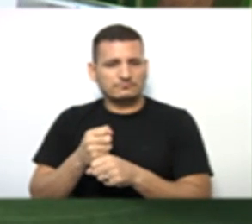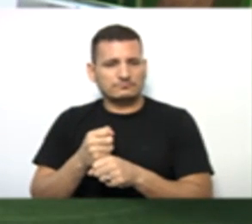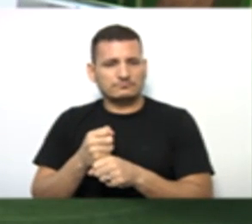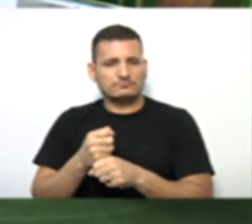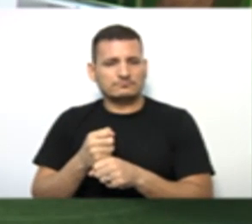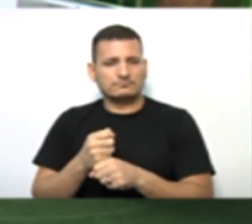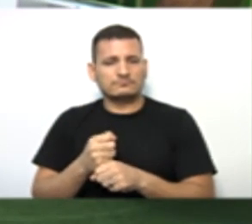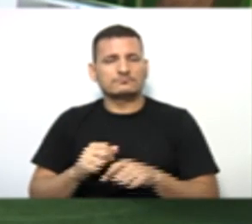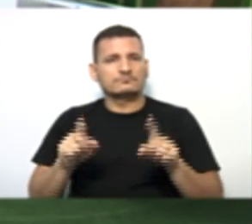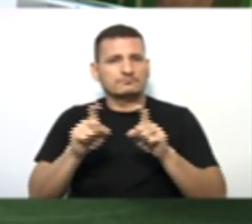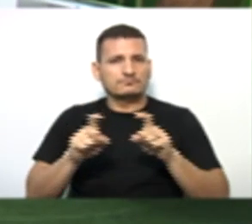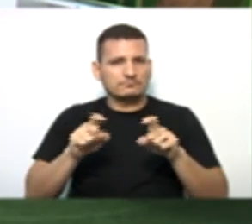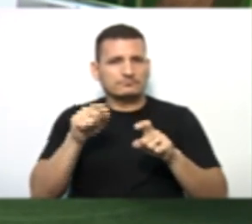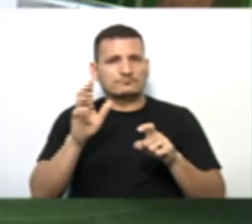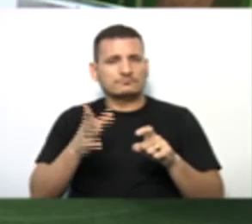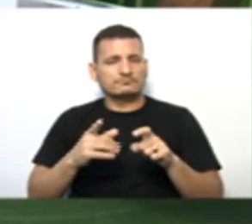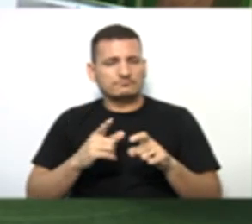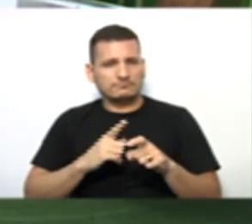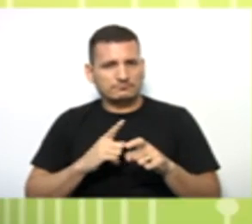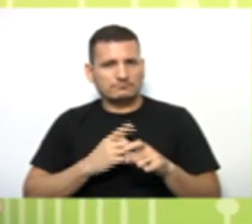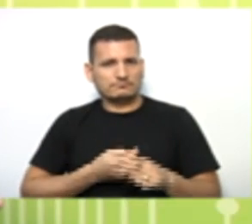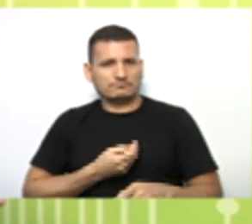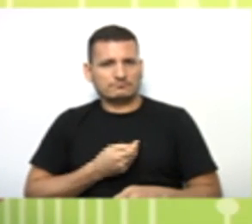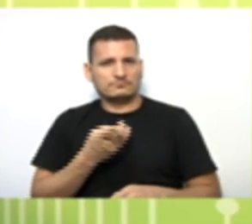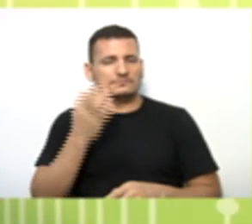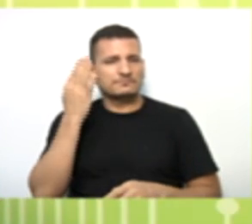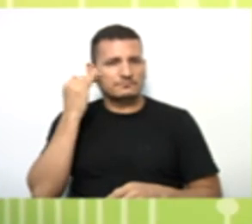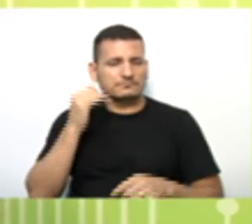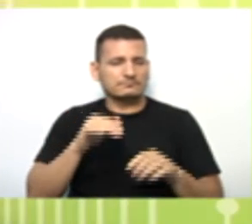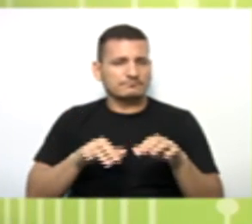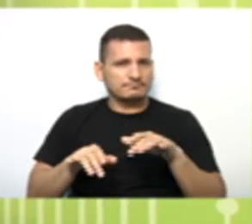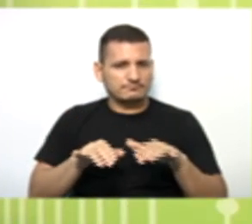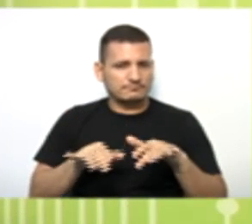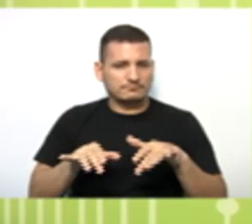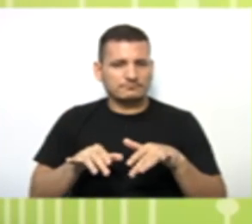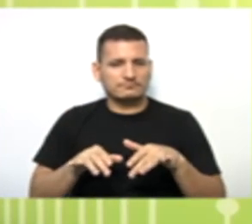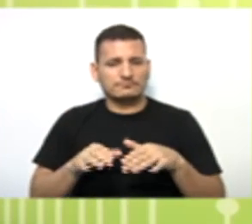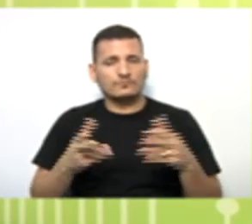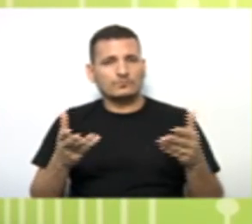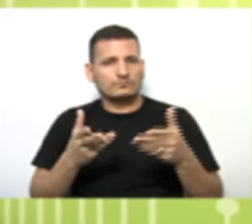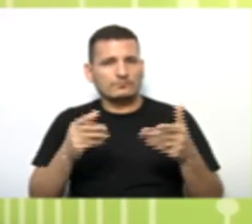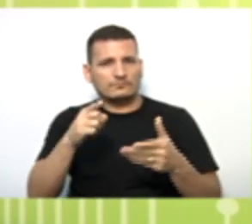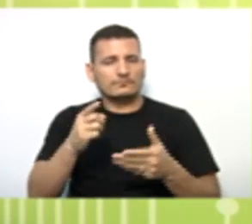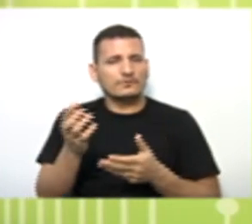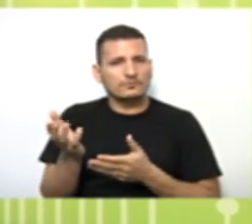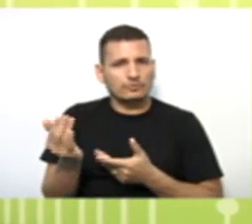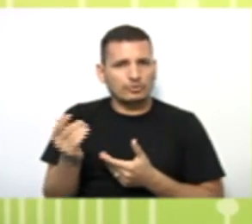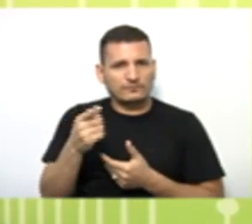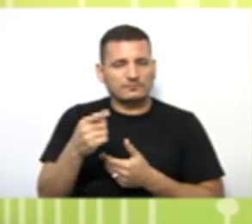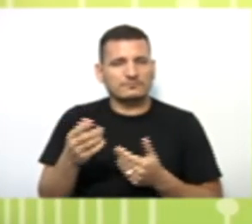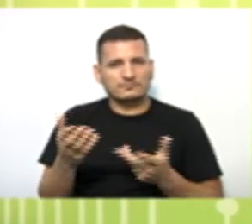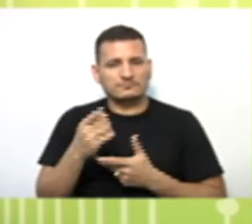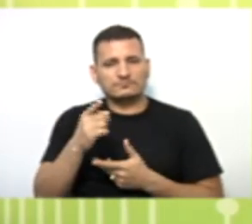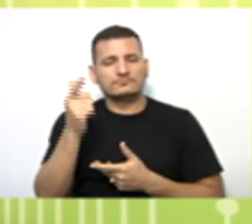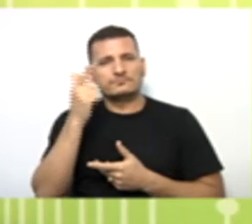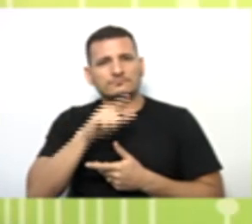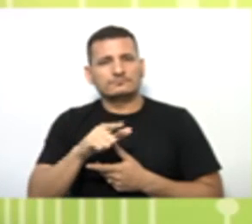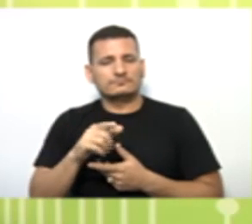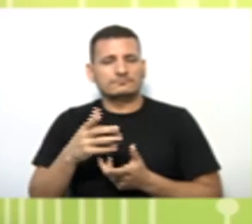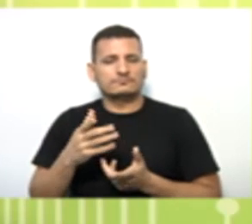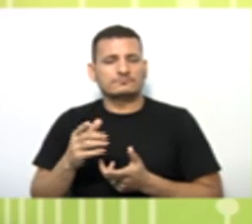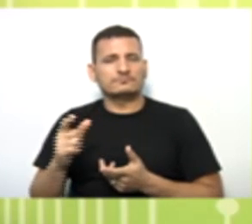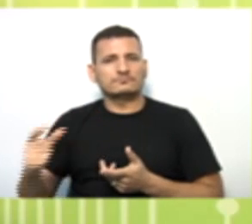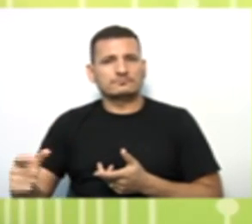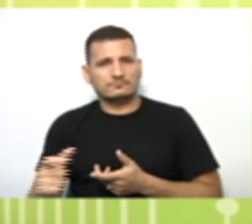Que o computador já existe, 40 anos o computador já existe, que a gente sabe mexer em computador, né? Hoje você, um adolescente, já consegue colocar seu próprio CD